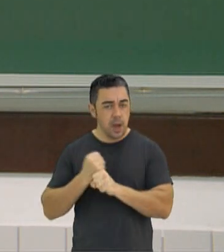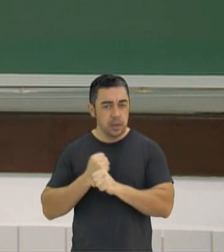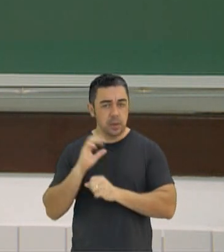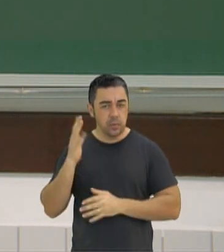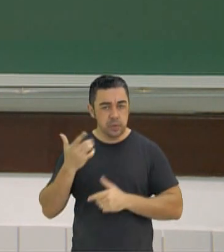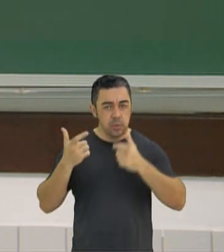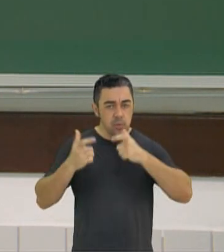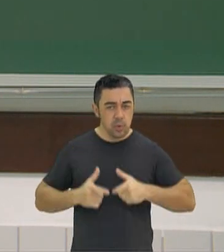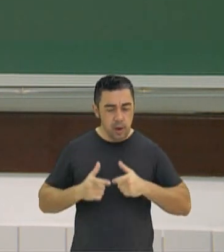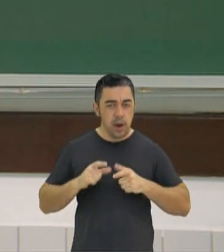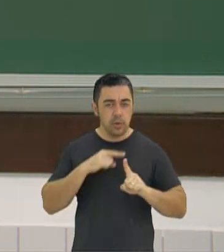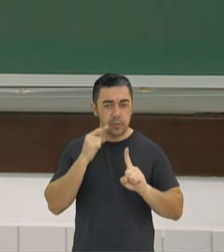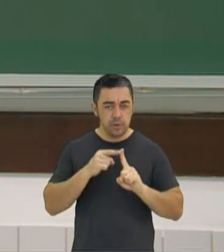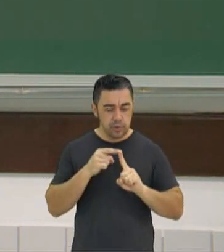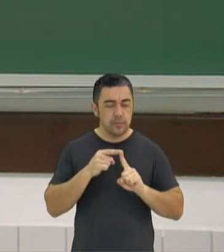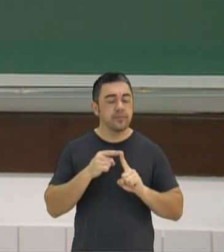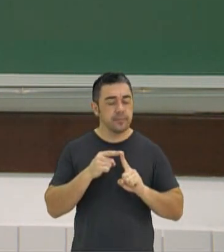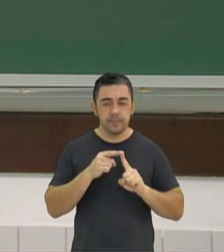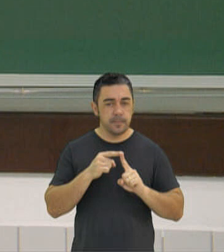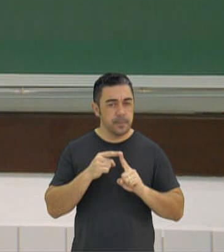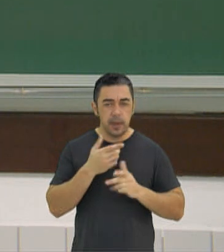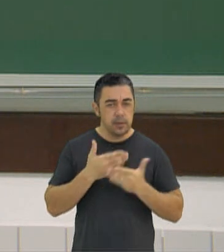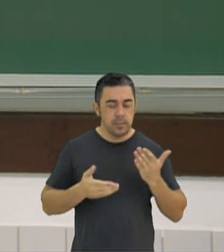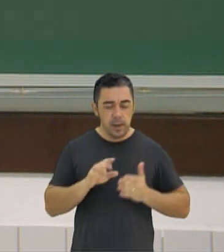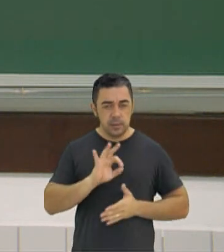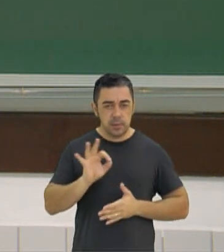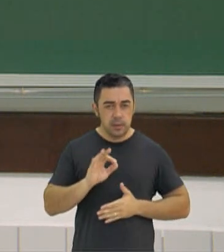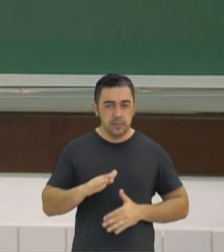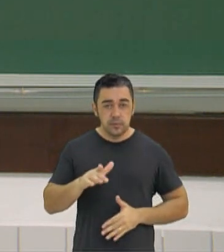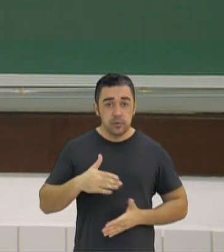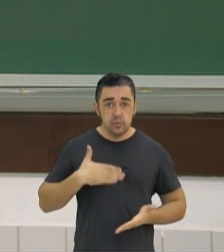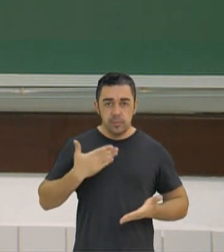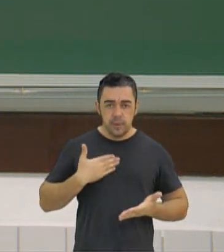o local e o objetivo. Aí ninguém pega vocês mais e